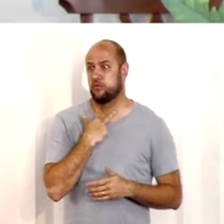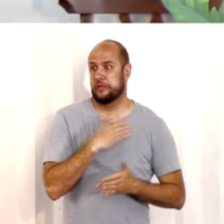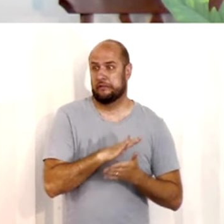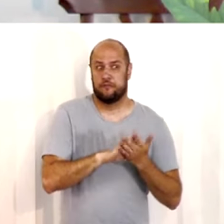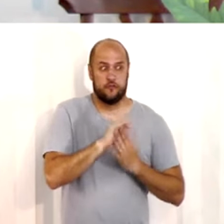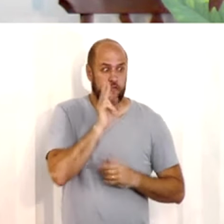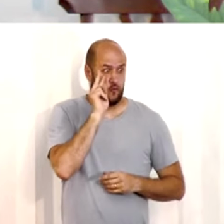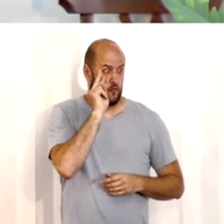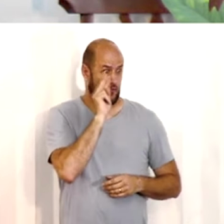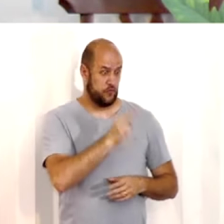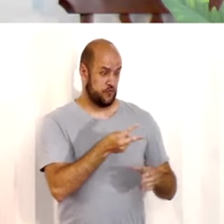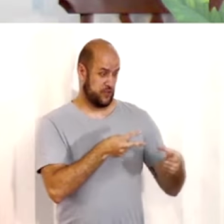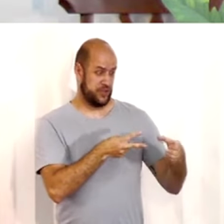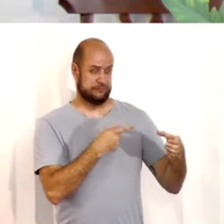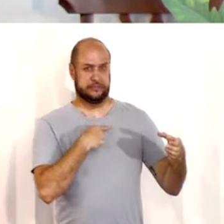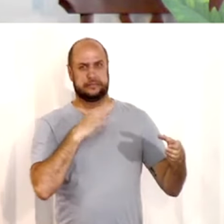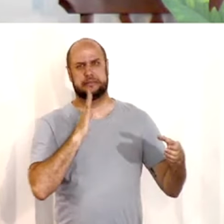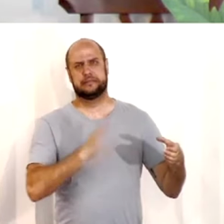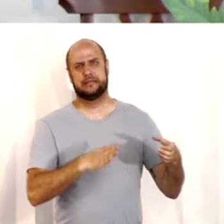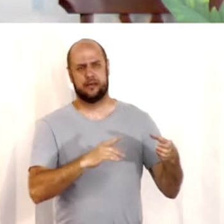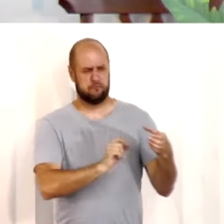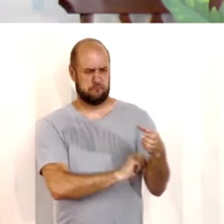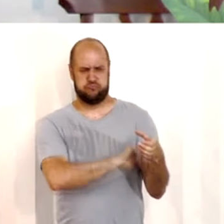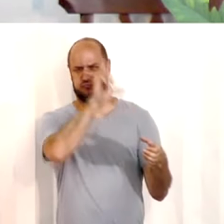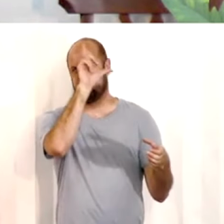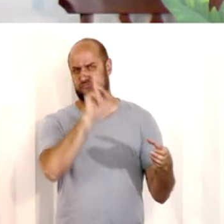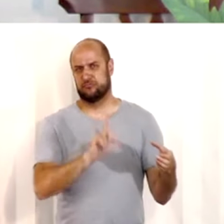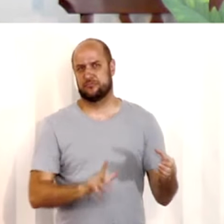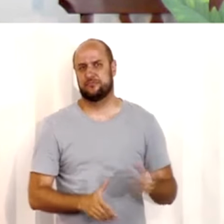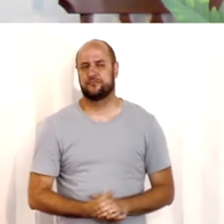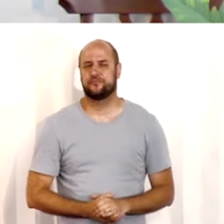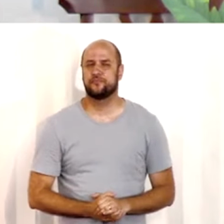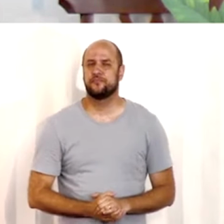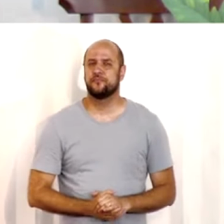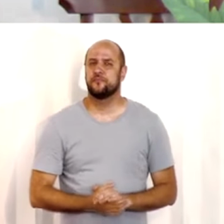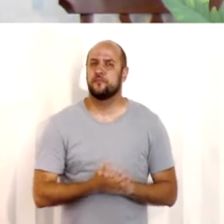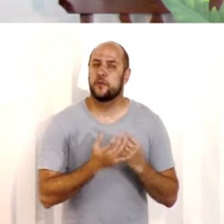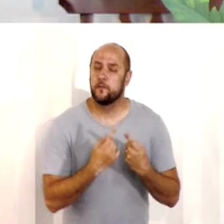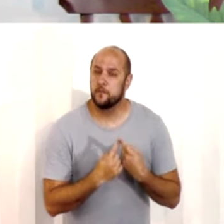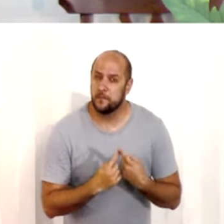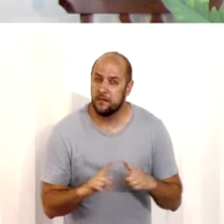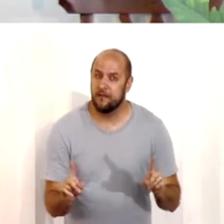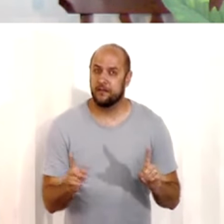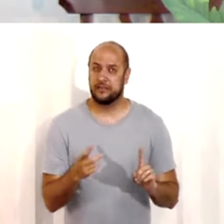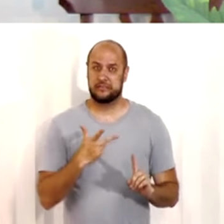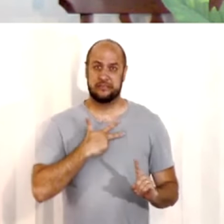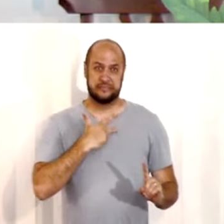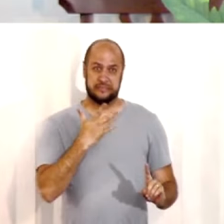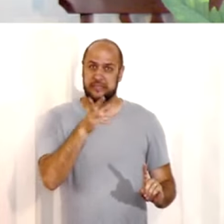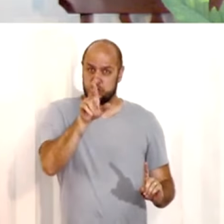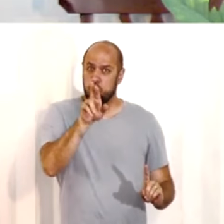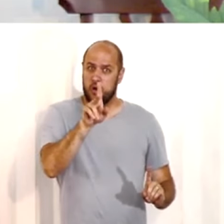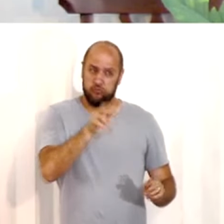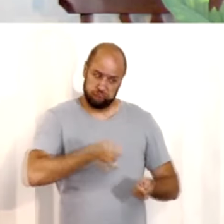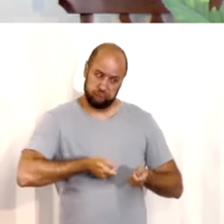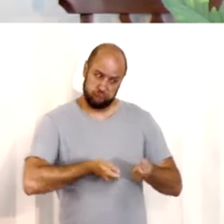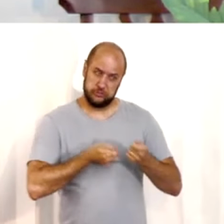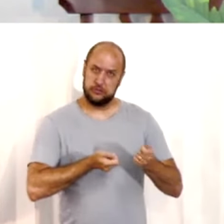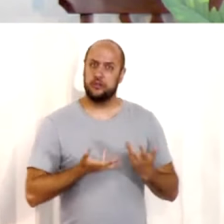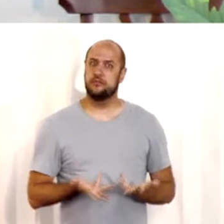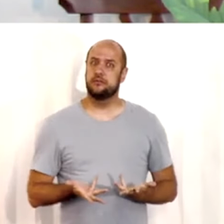que parece que já a diabetes sobe. Mas não parece a estes uma tentação o açúcar? Parece